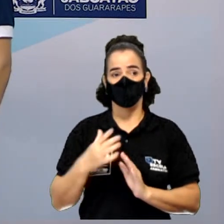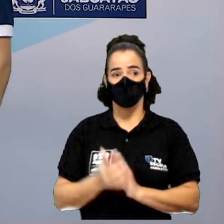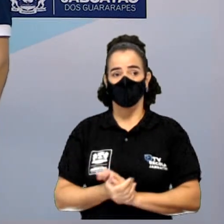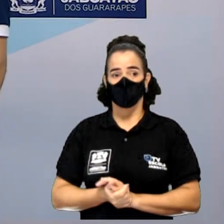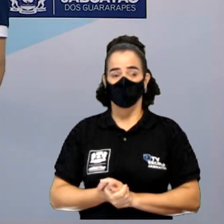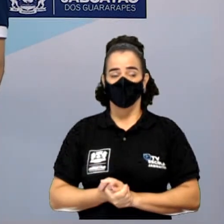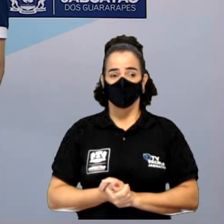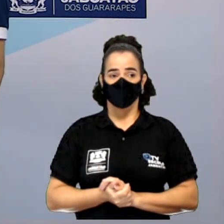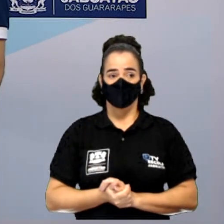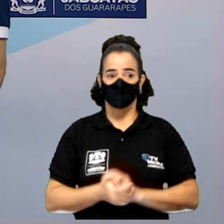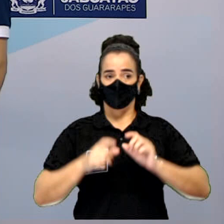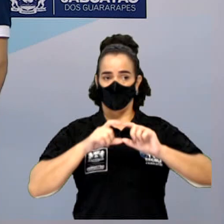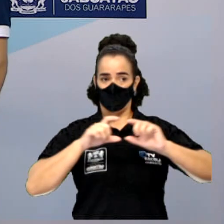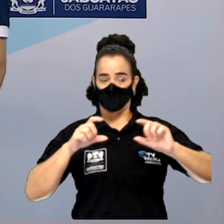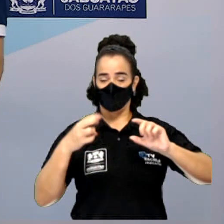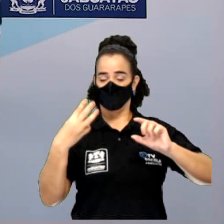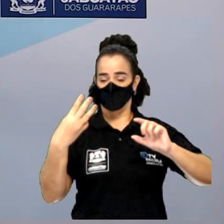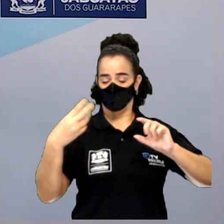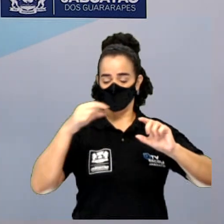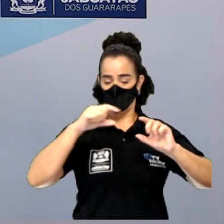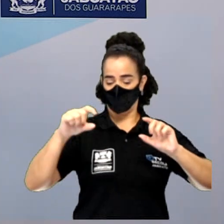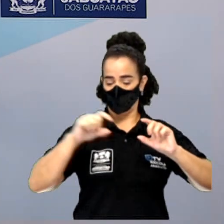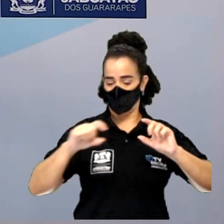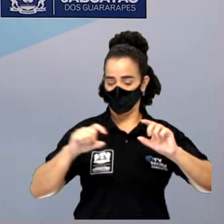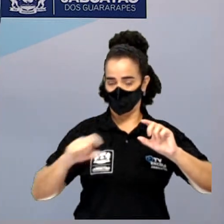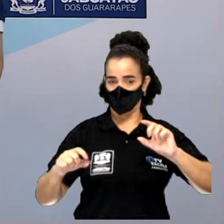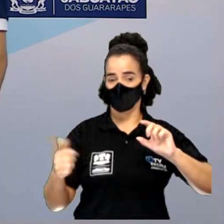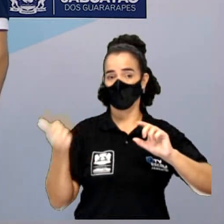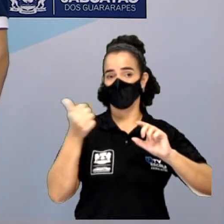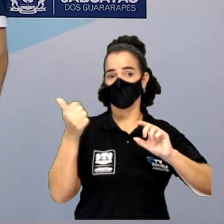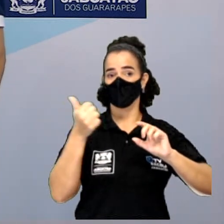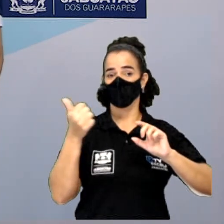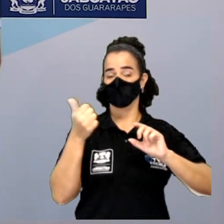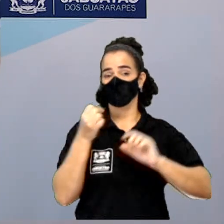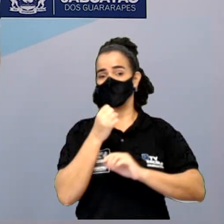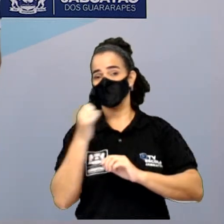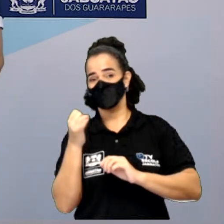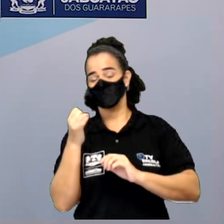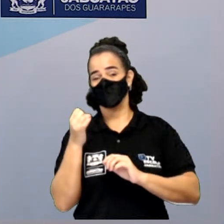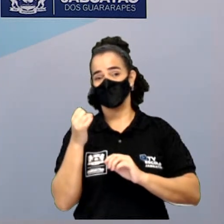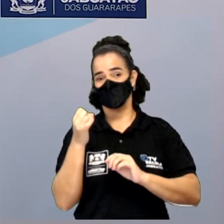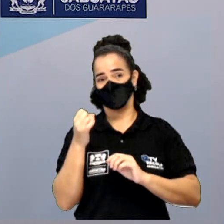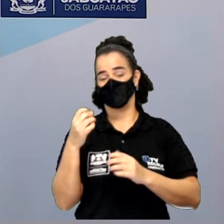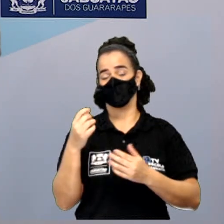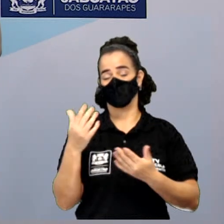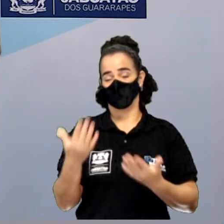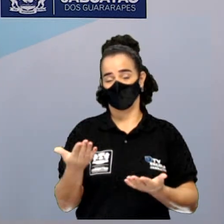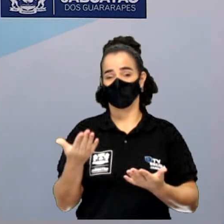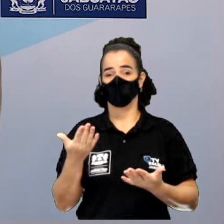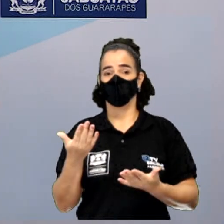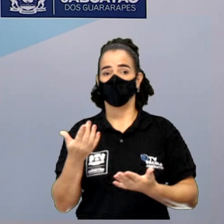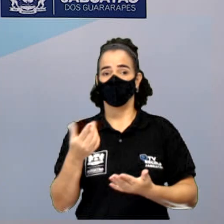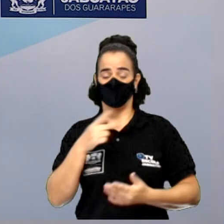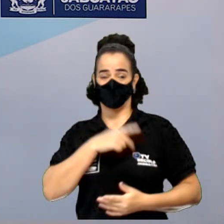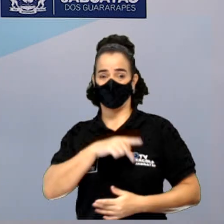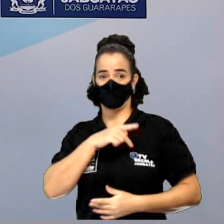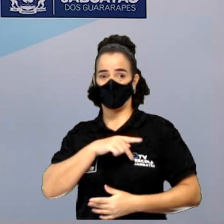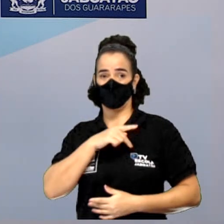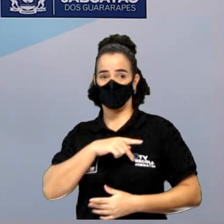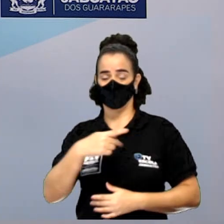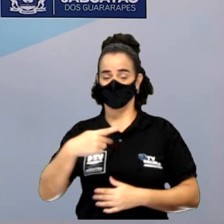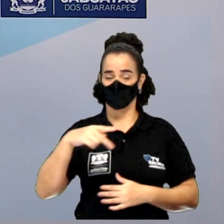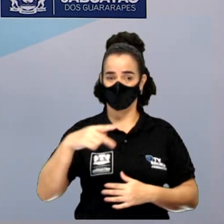estrofe são esses 3 versos. O primeiro verso diz, se alguém causa ainda pena a tua chaga. Ou seja, a